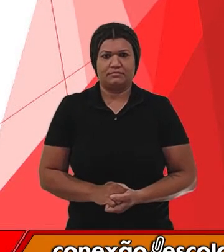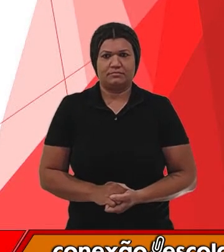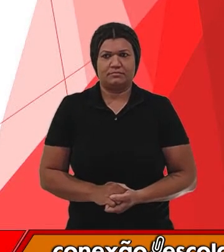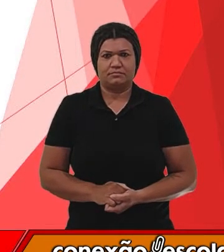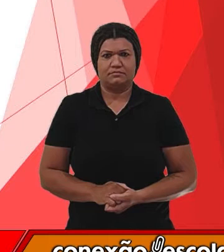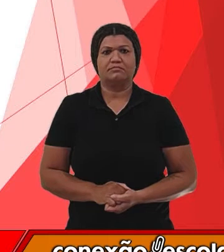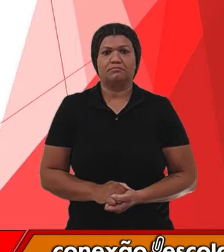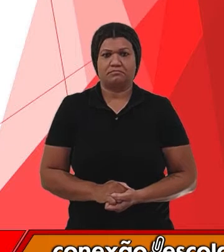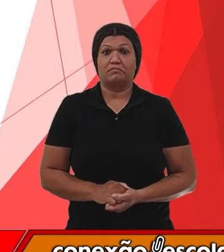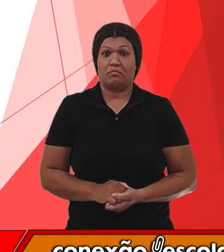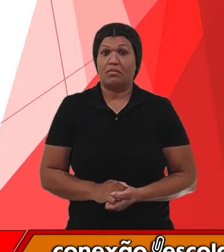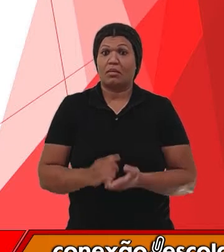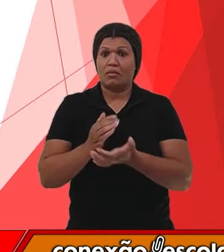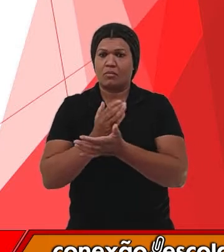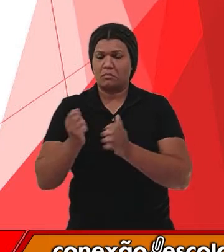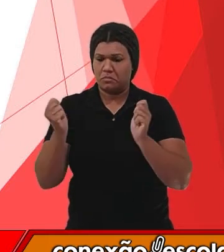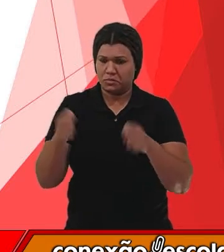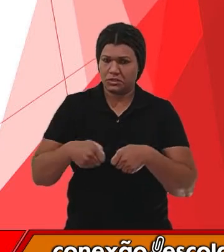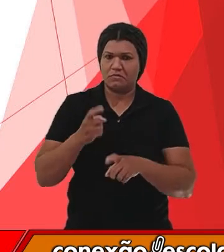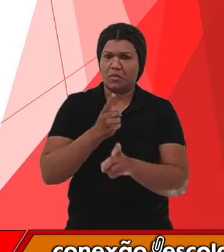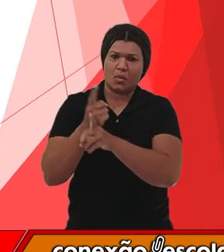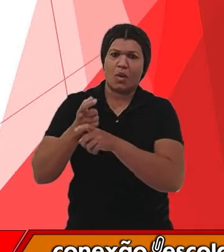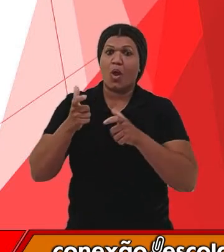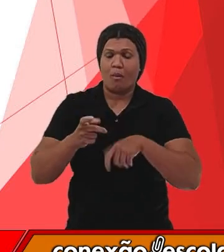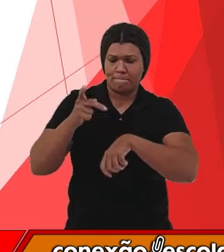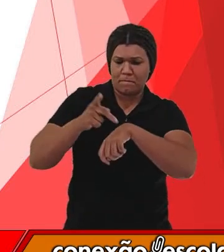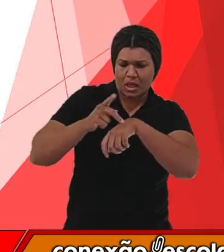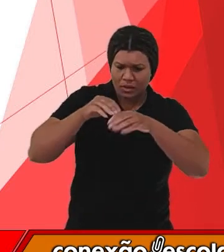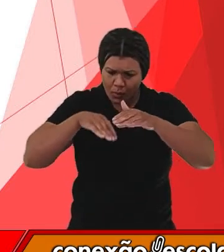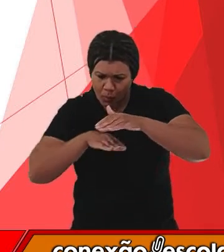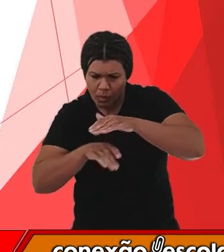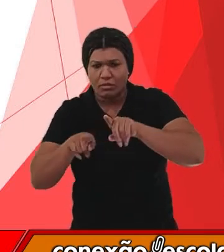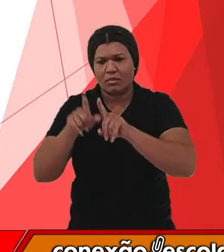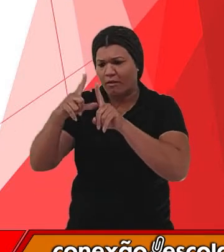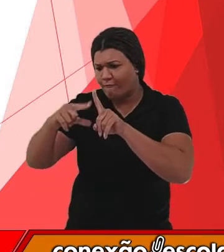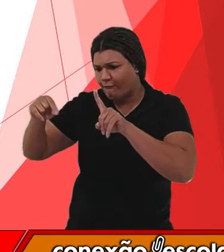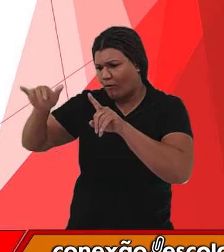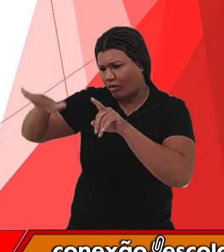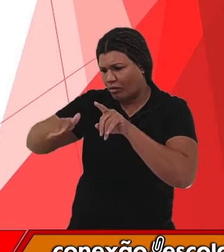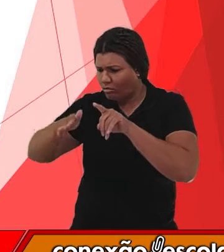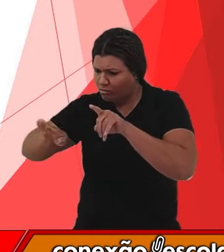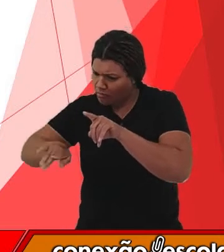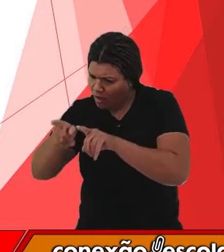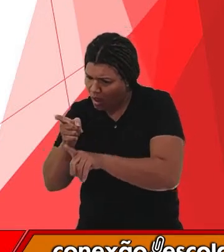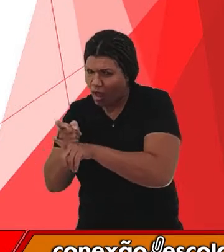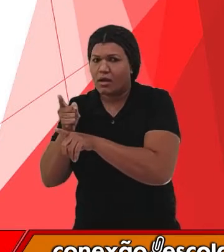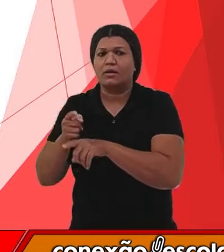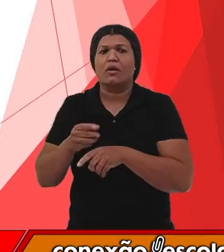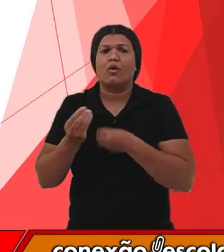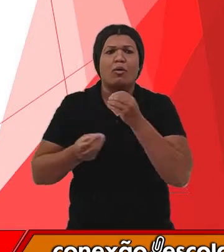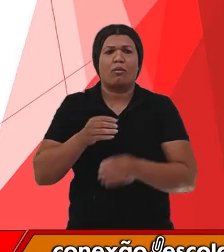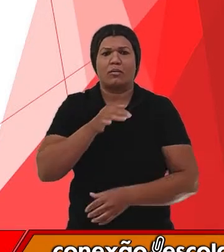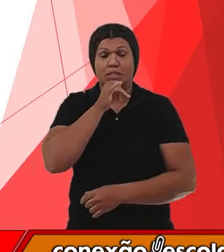Muitos podem ser encontrados debaixo de pedras ou folhas caídas, como o tatuzinho de